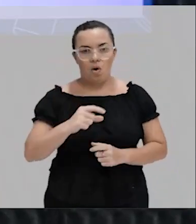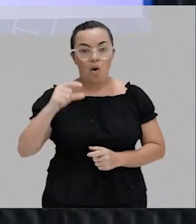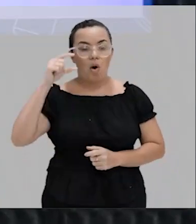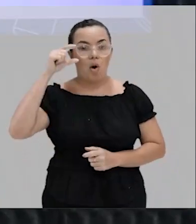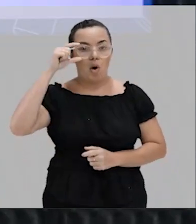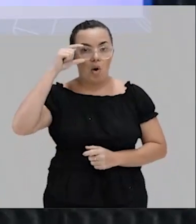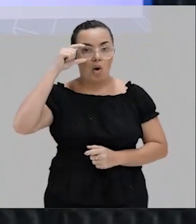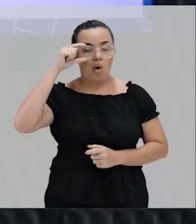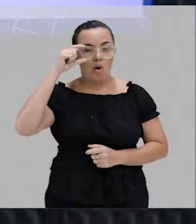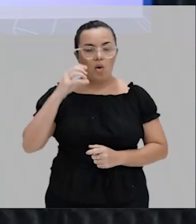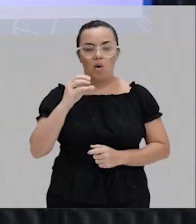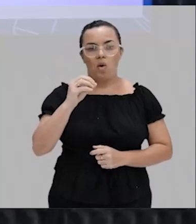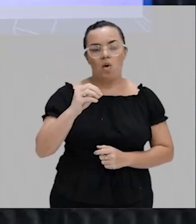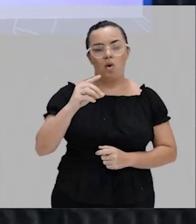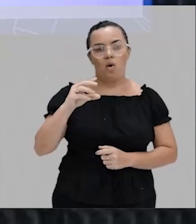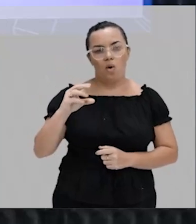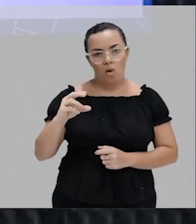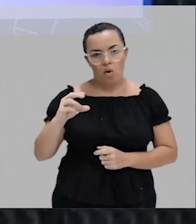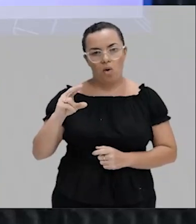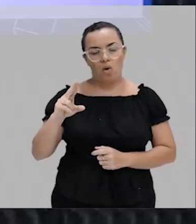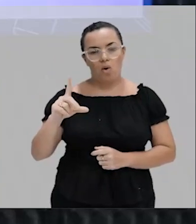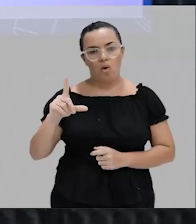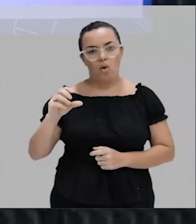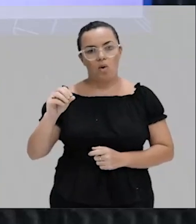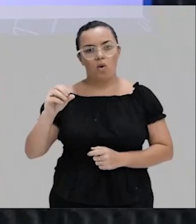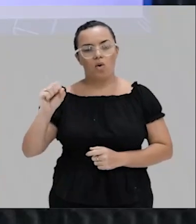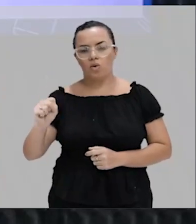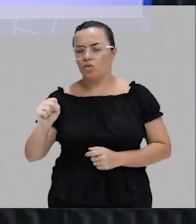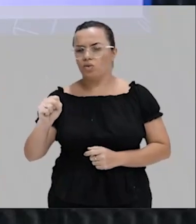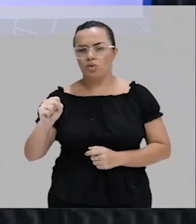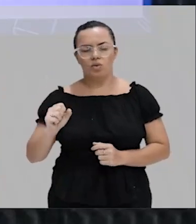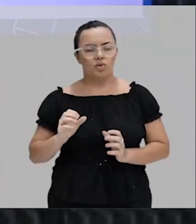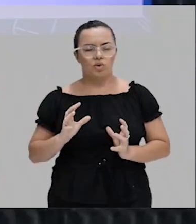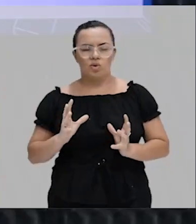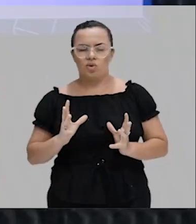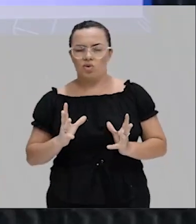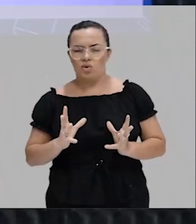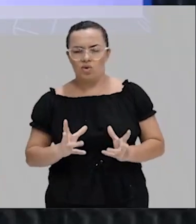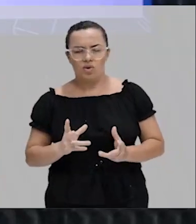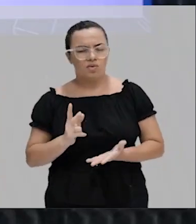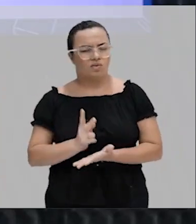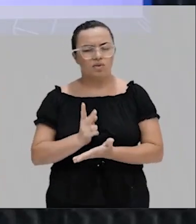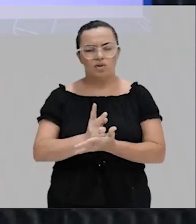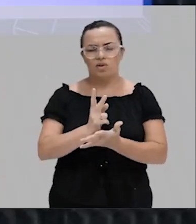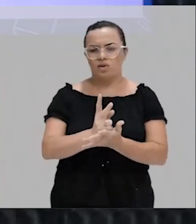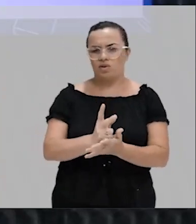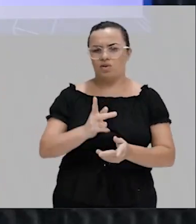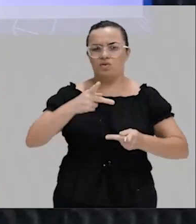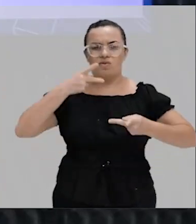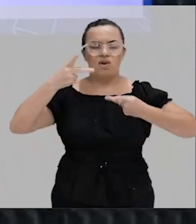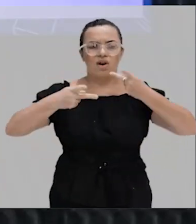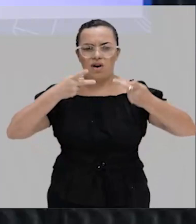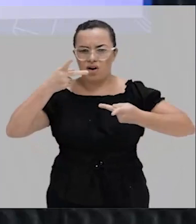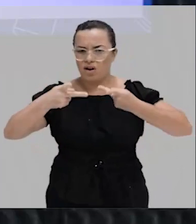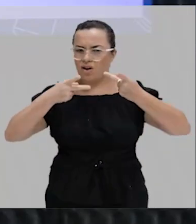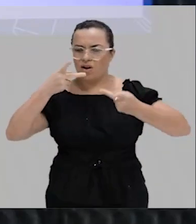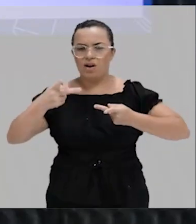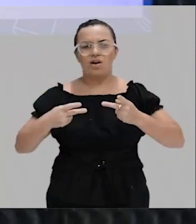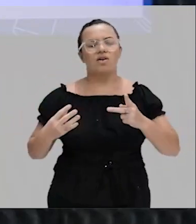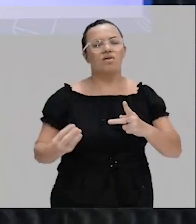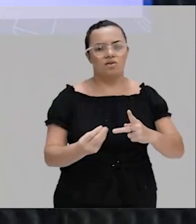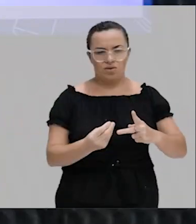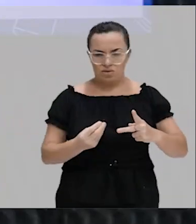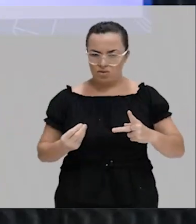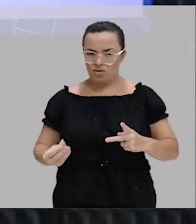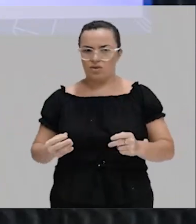Na verdade, ela fica todo no plural. Eu tenho que dizer, esqueci meus óculos. Você viu os meus óculos? Mas a gente não costuma